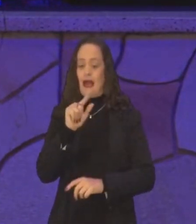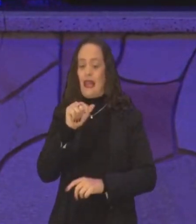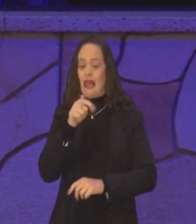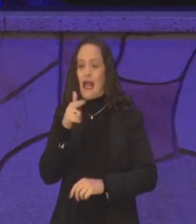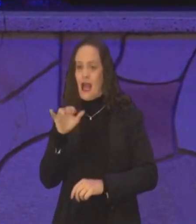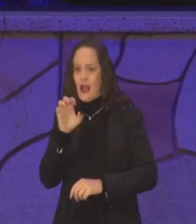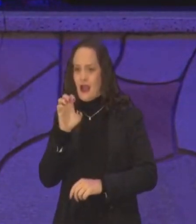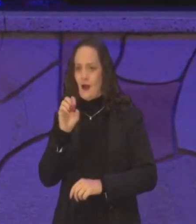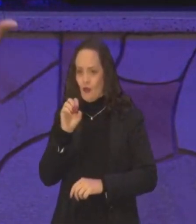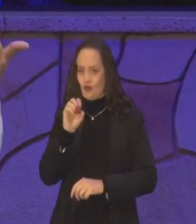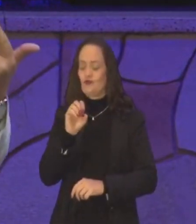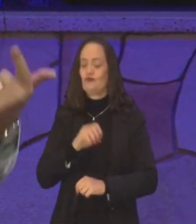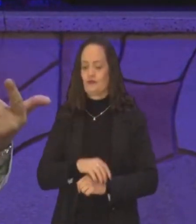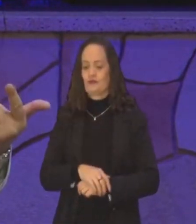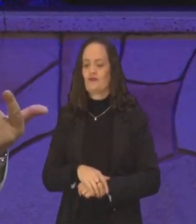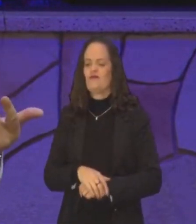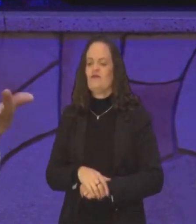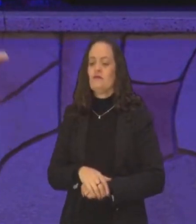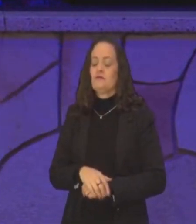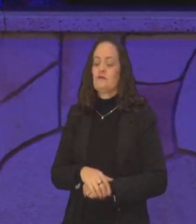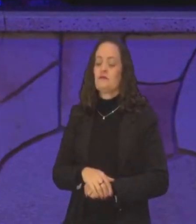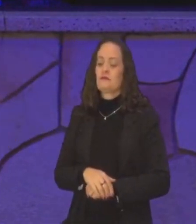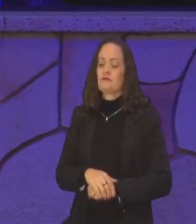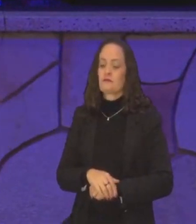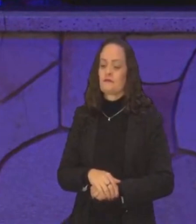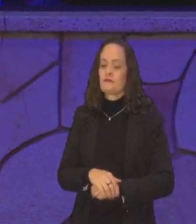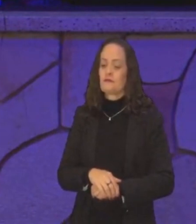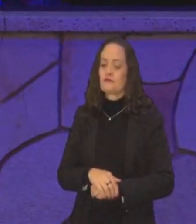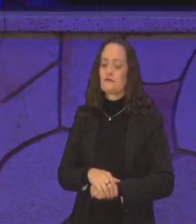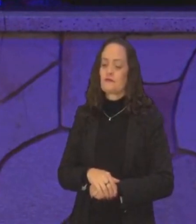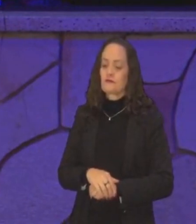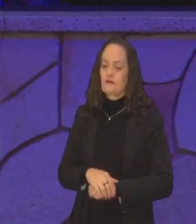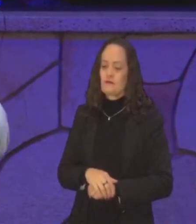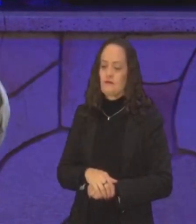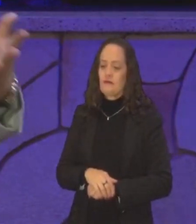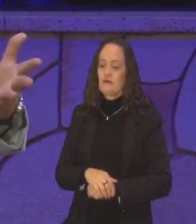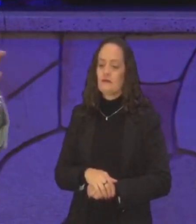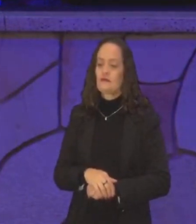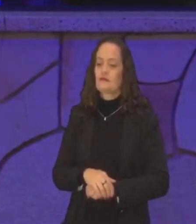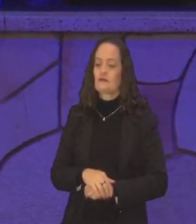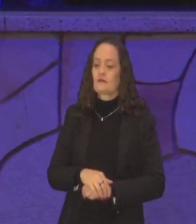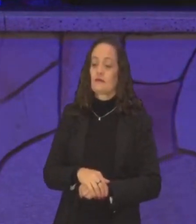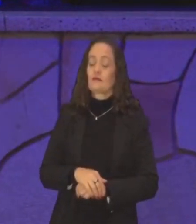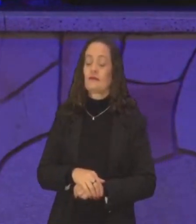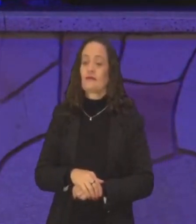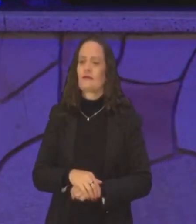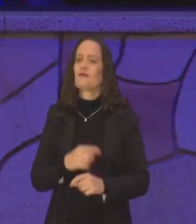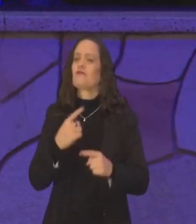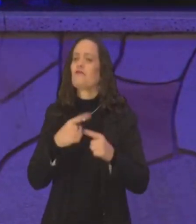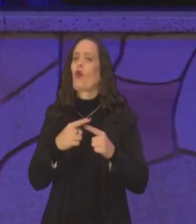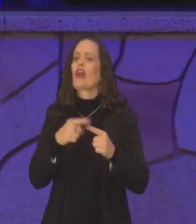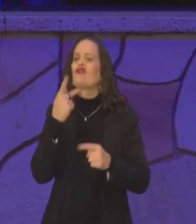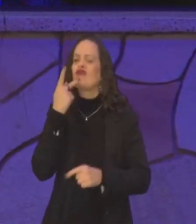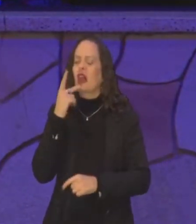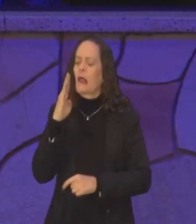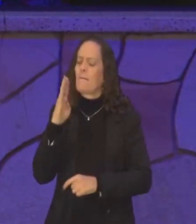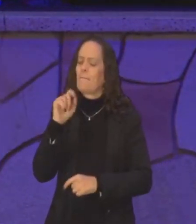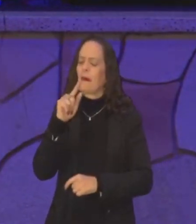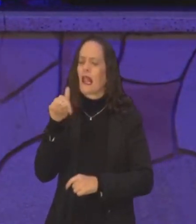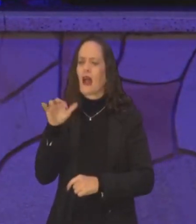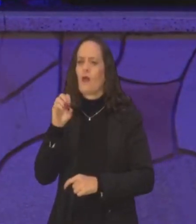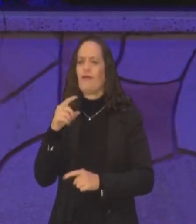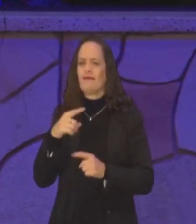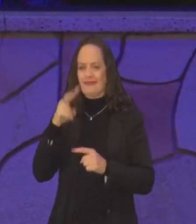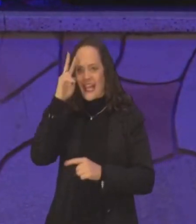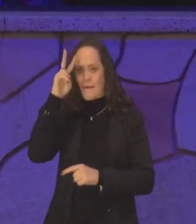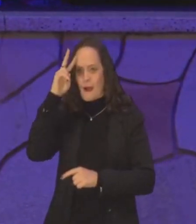em Números nos capítulos 22 a 24. E por que a referência a Balaão?